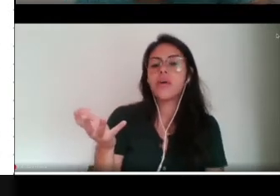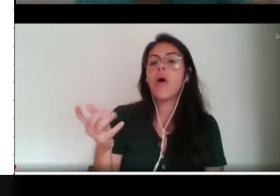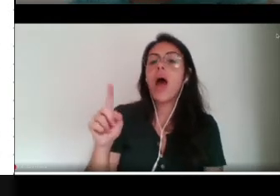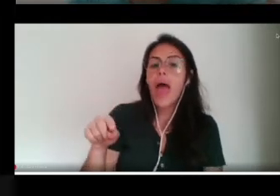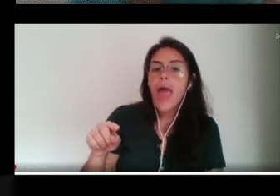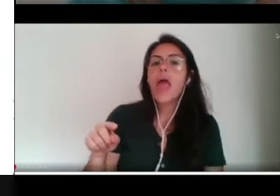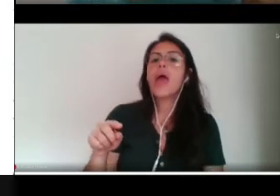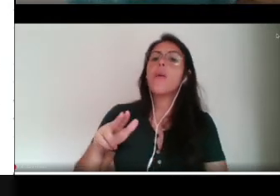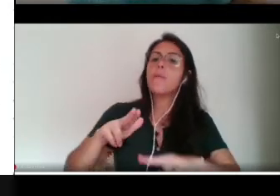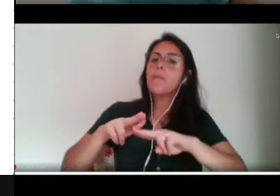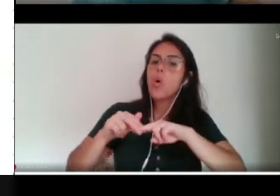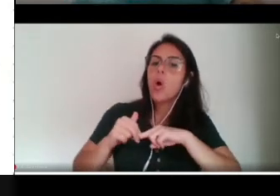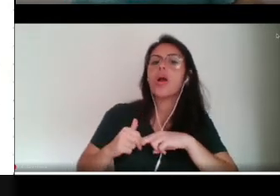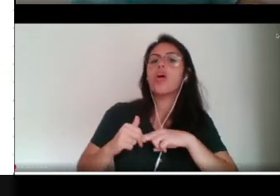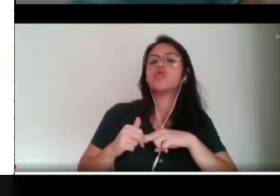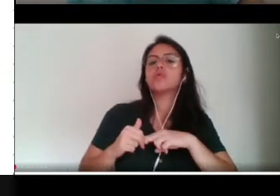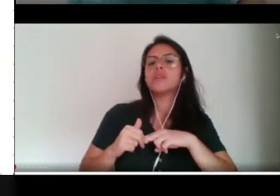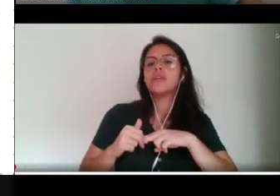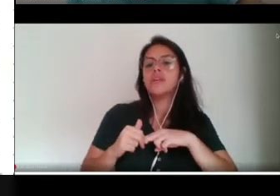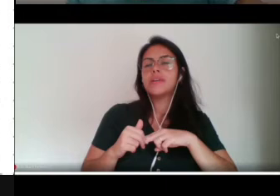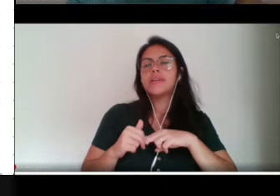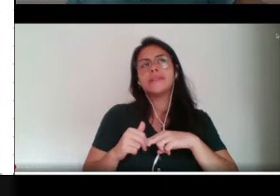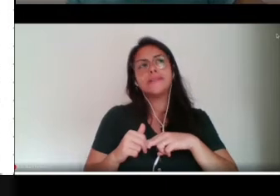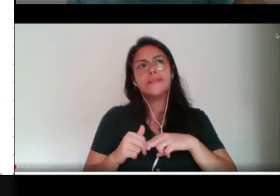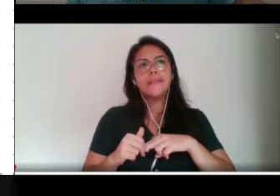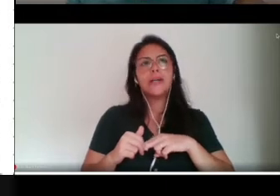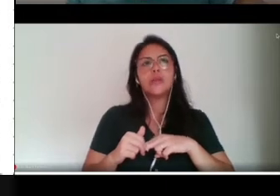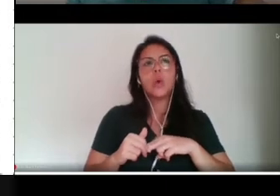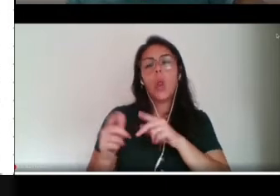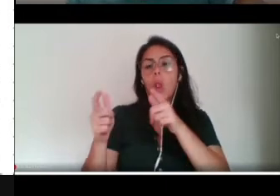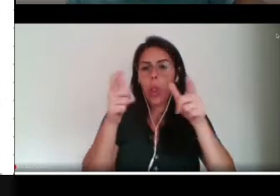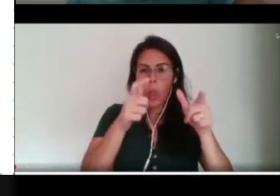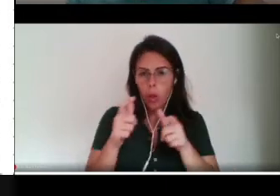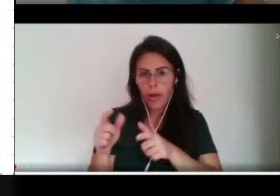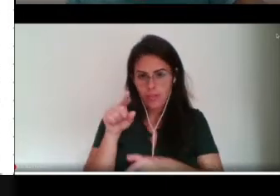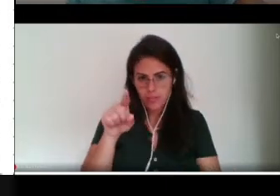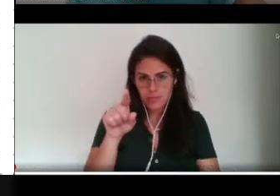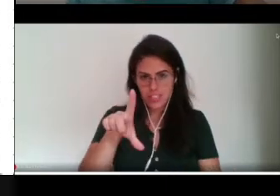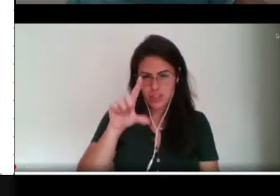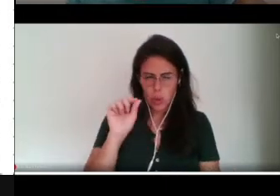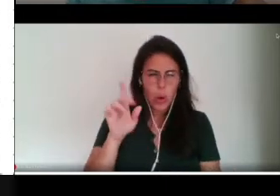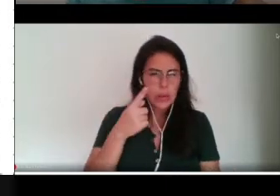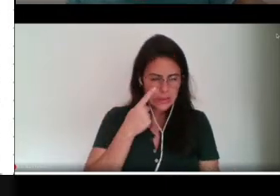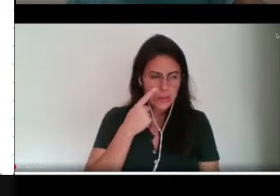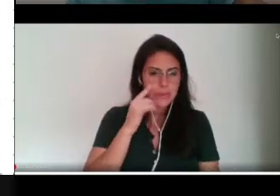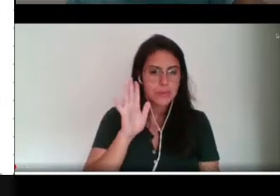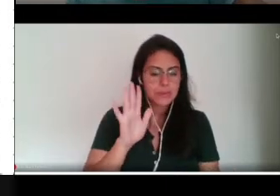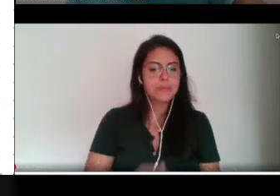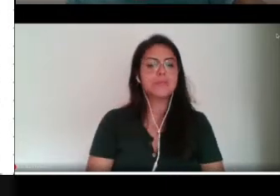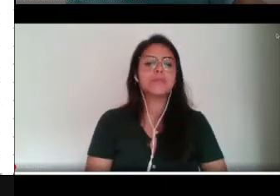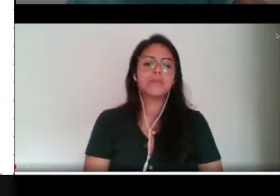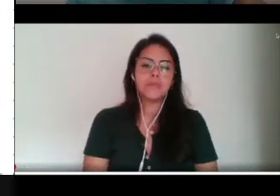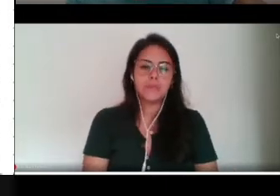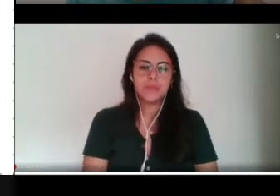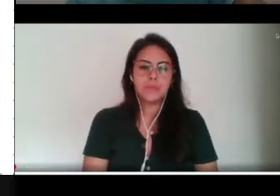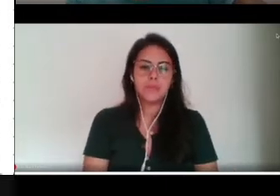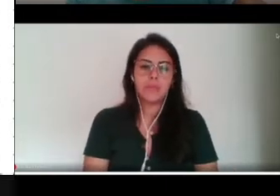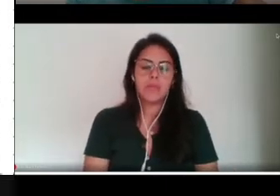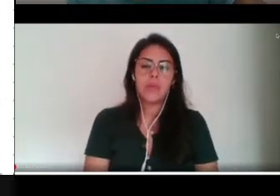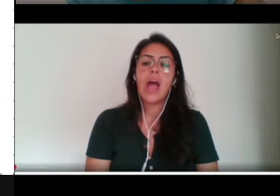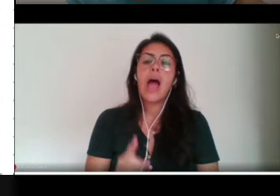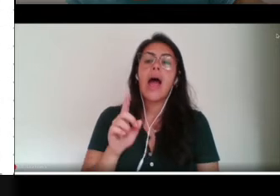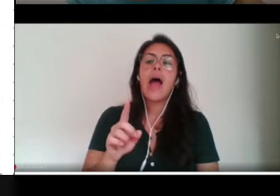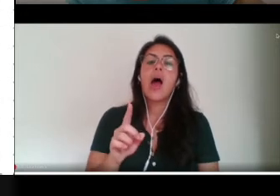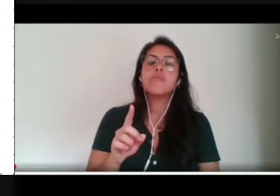certo? Olha só. Para onde que está apontando a força gravitacional nesse ponto C